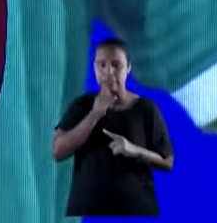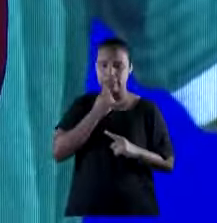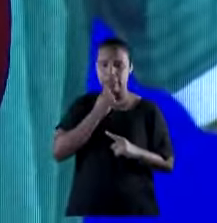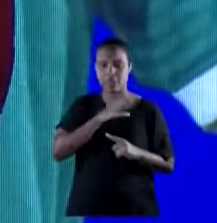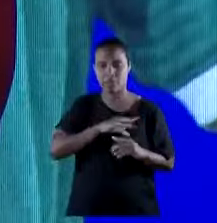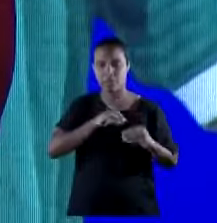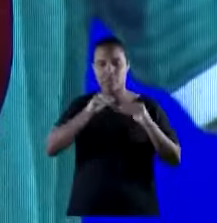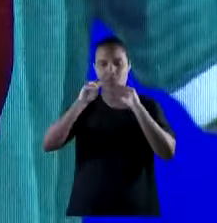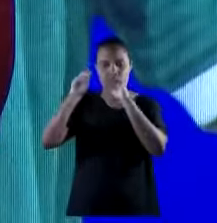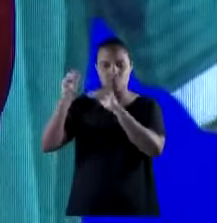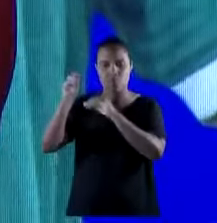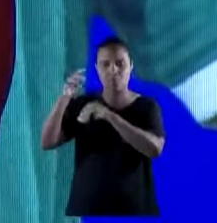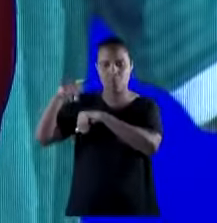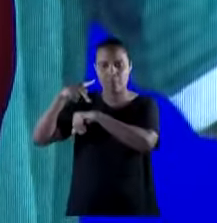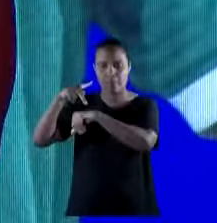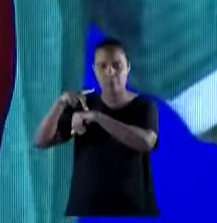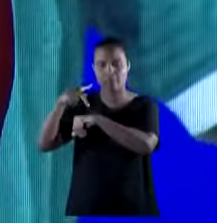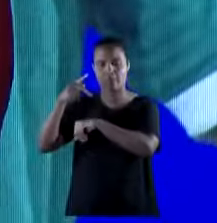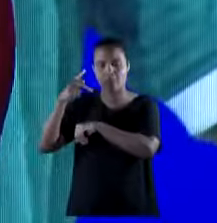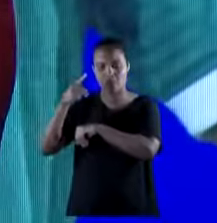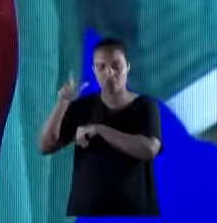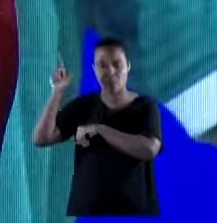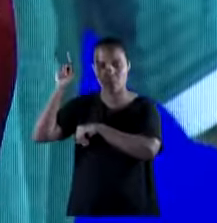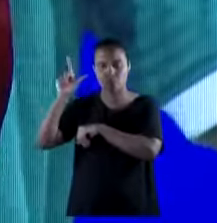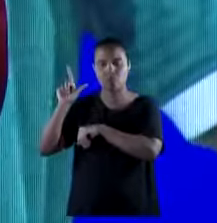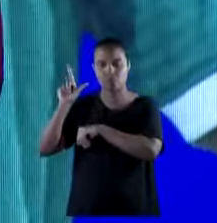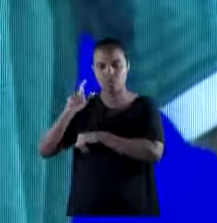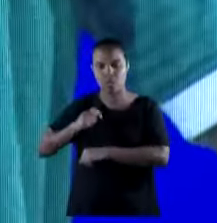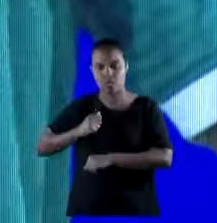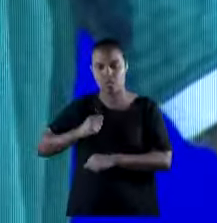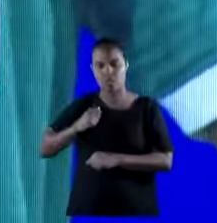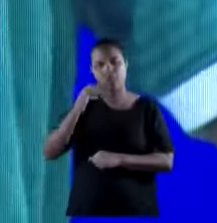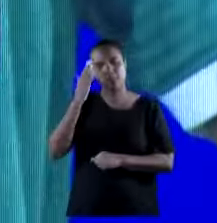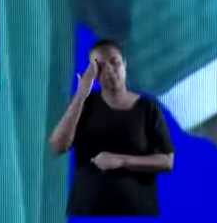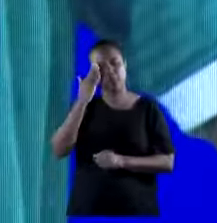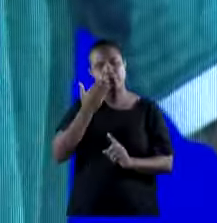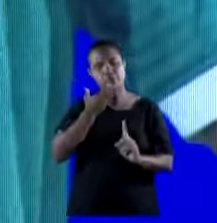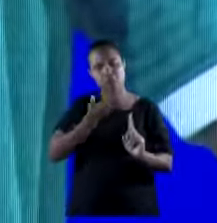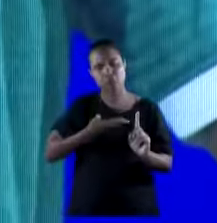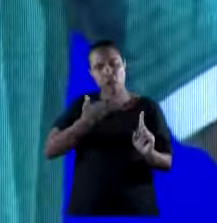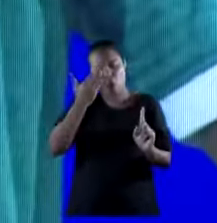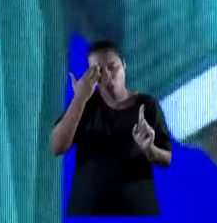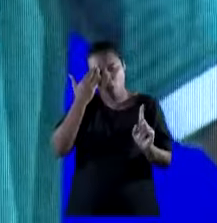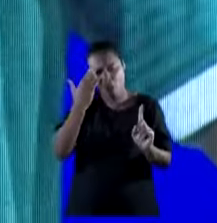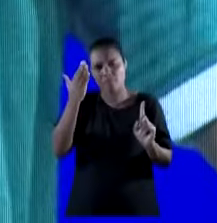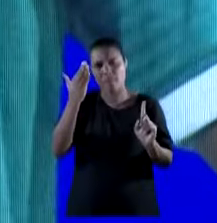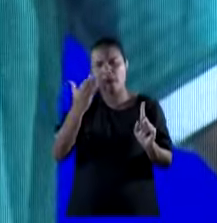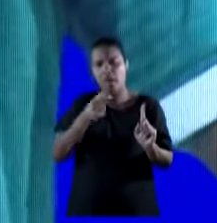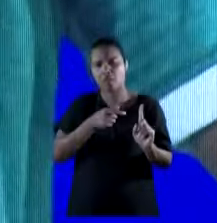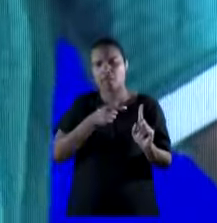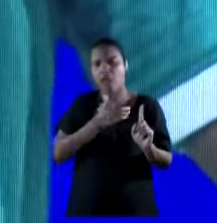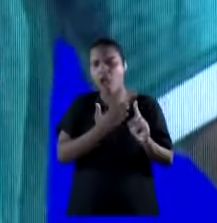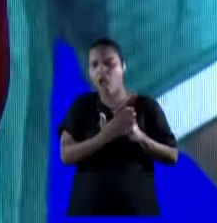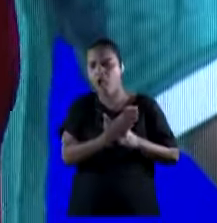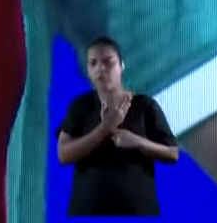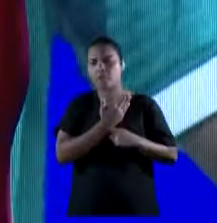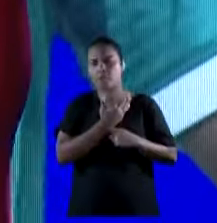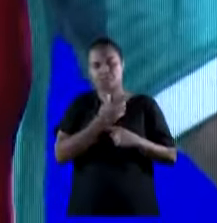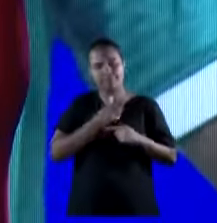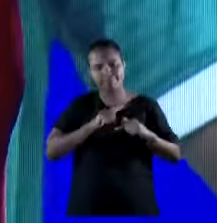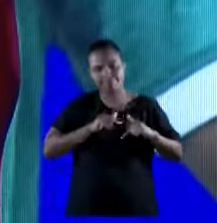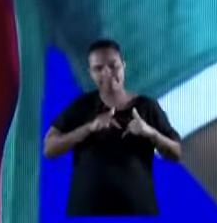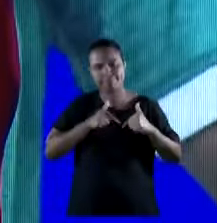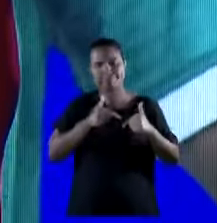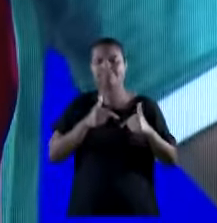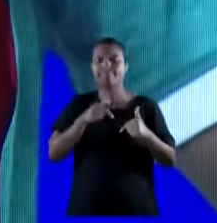decisivo. E a gente sabe, quando a gente pensa em Endrick, a gente pensa em gratidão, em tudo que o Palmeiras te trouxe. E a gente sabe que você faz de tudo para